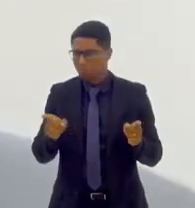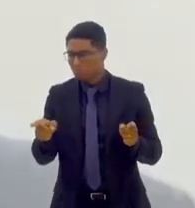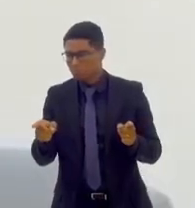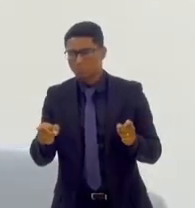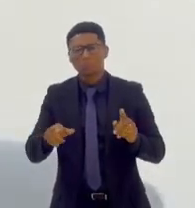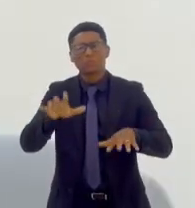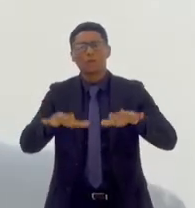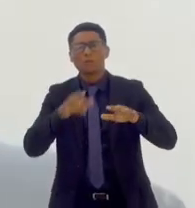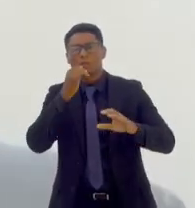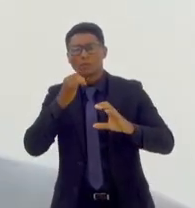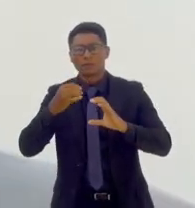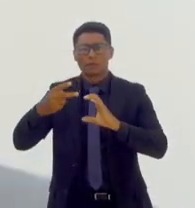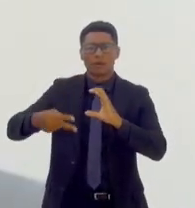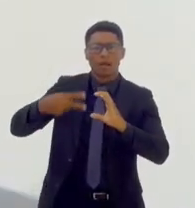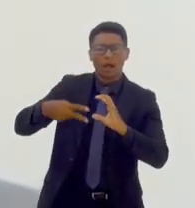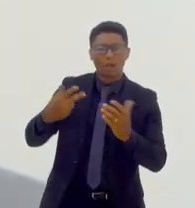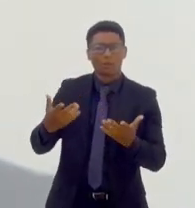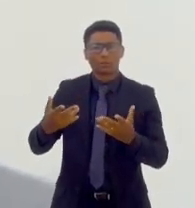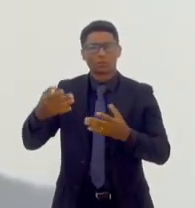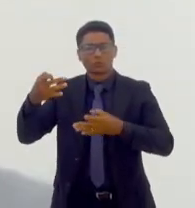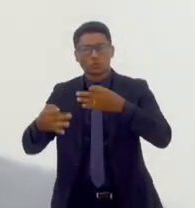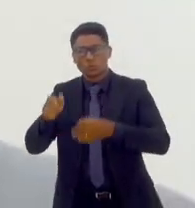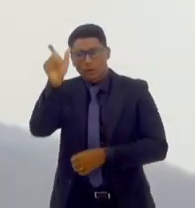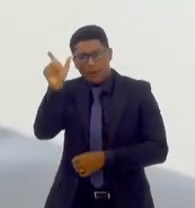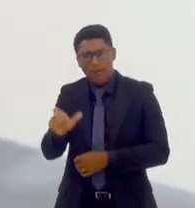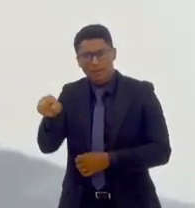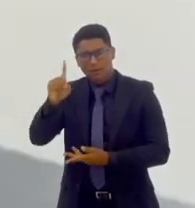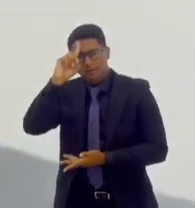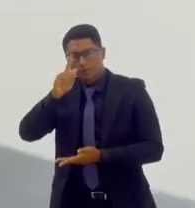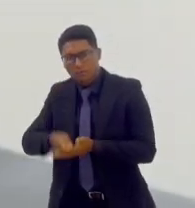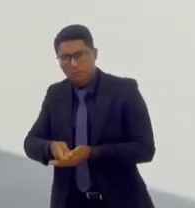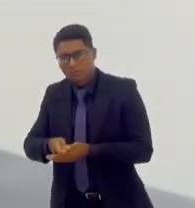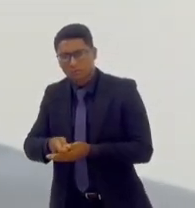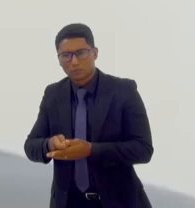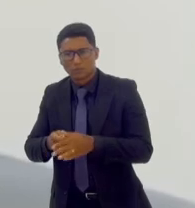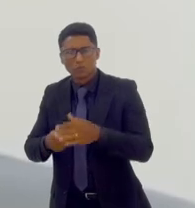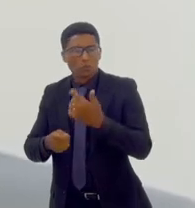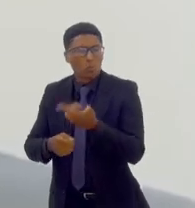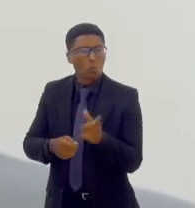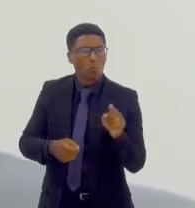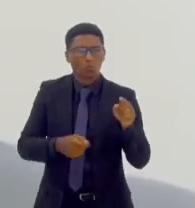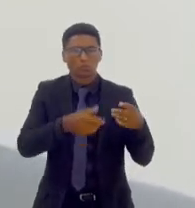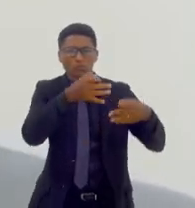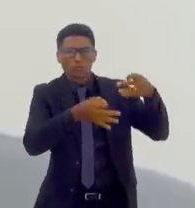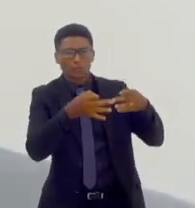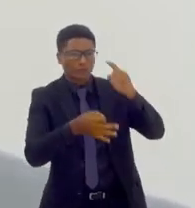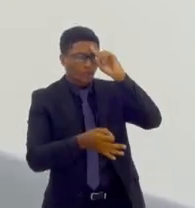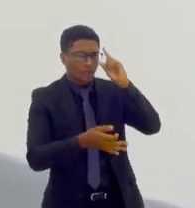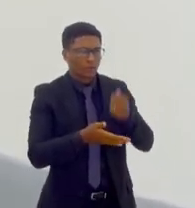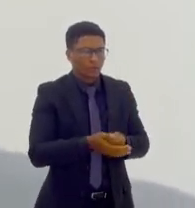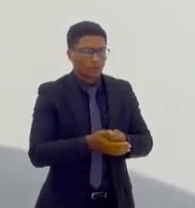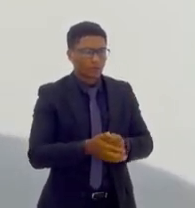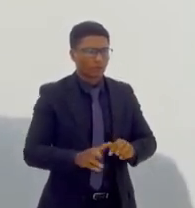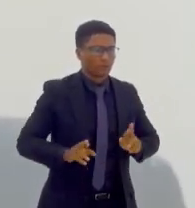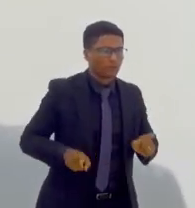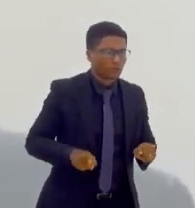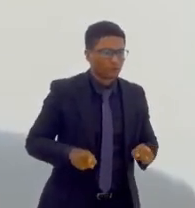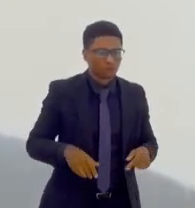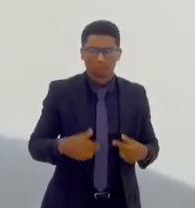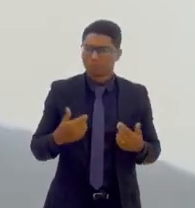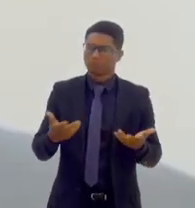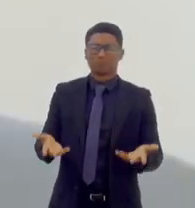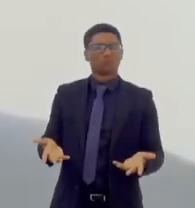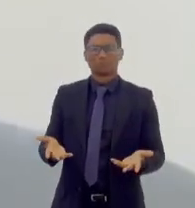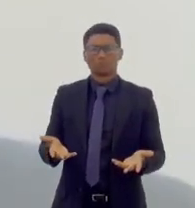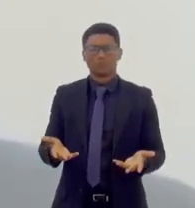dependendo da Câmara que cai, do local, do juiz que cai, tem uma decisão de um jeito, e é o mesmo caso. Se cair com